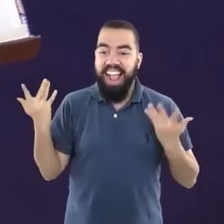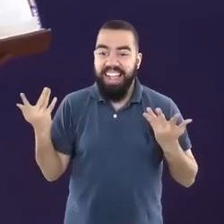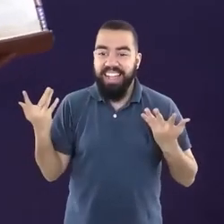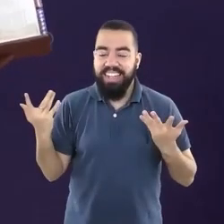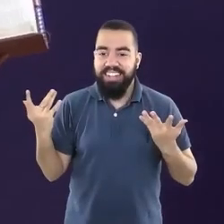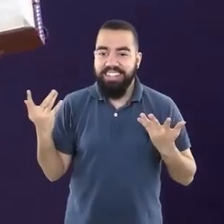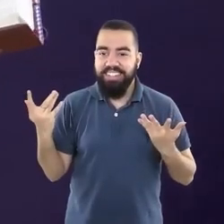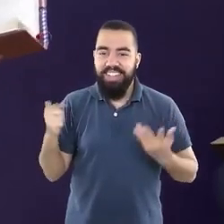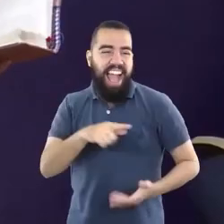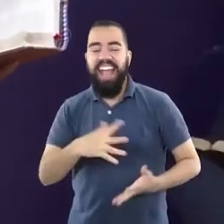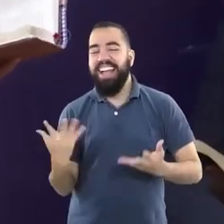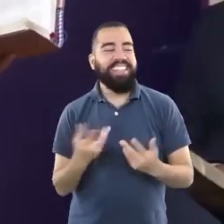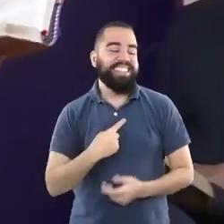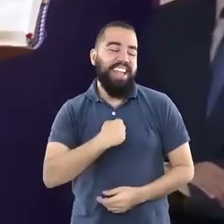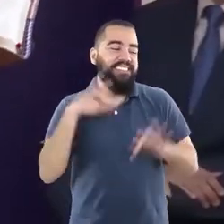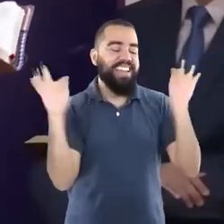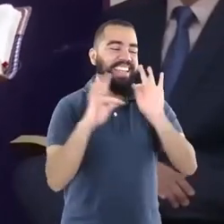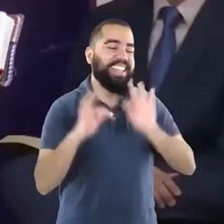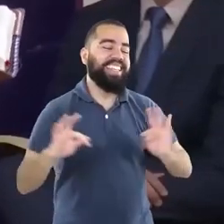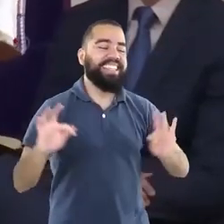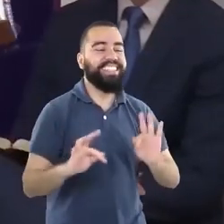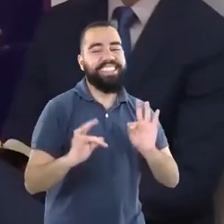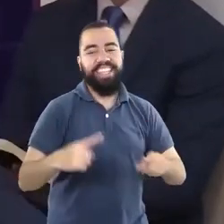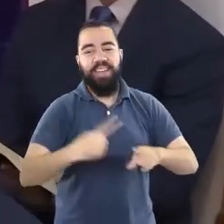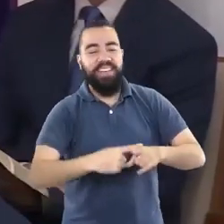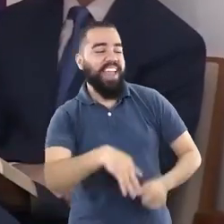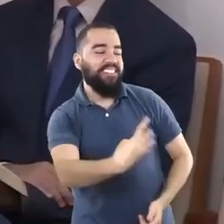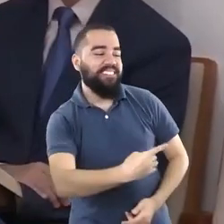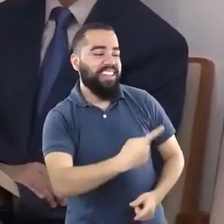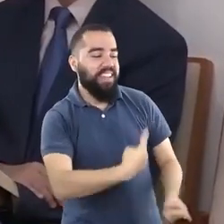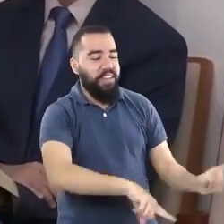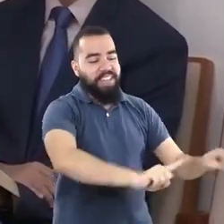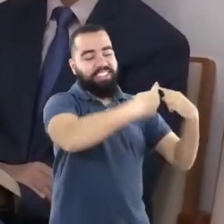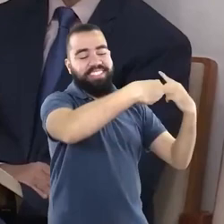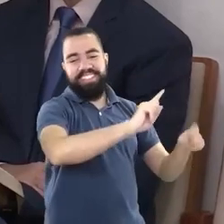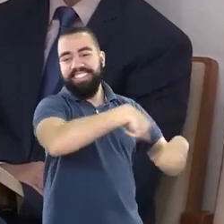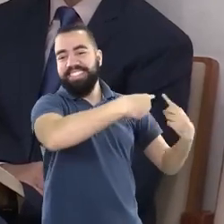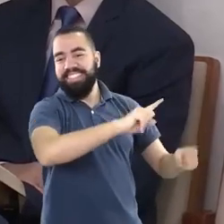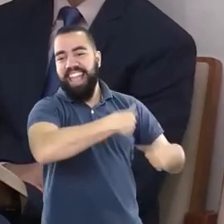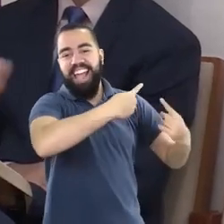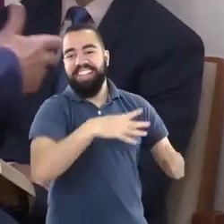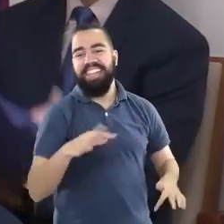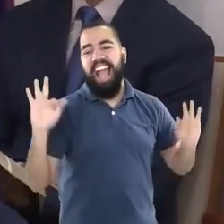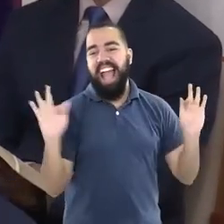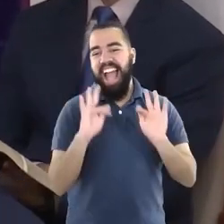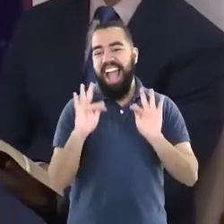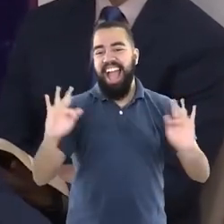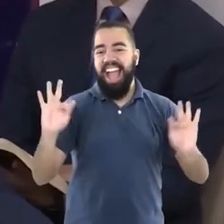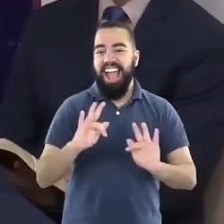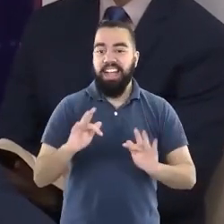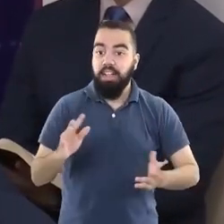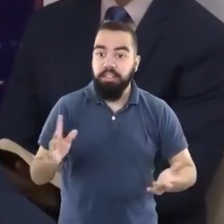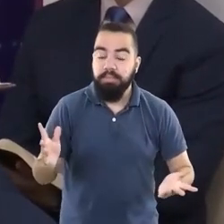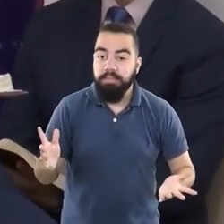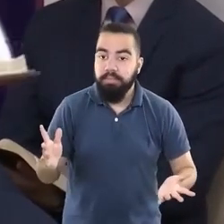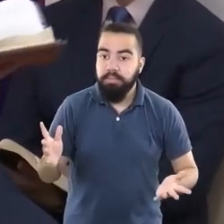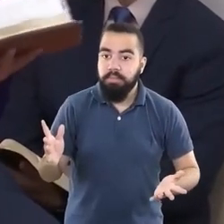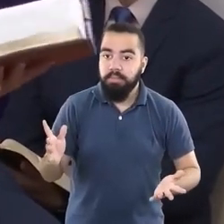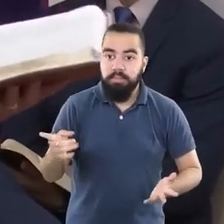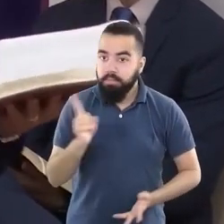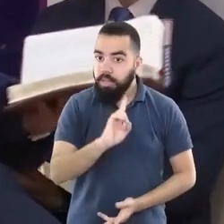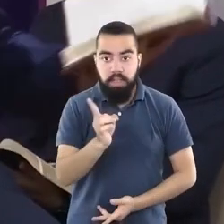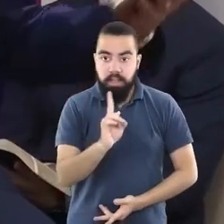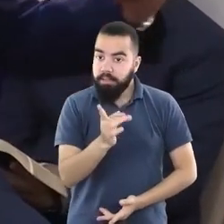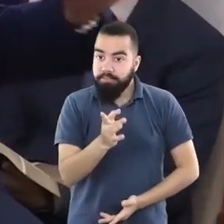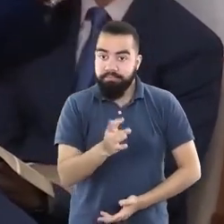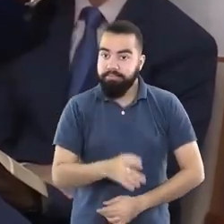Você diz que coisa maravilhosa, porque a Bíblia diz que felizes são aqueles que são injustiçados ou sofrem por causa da justiça. É assim que você